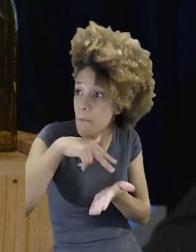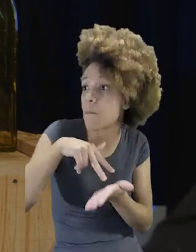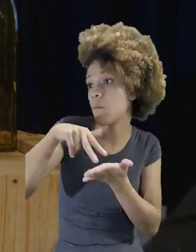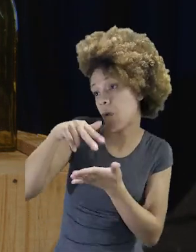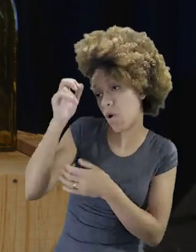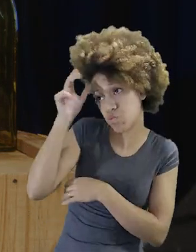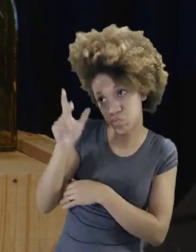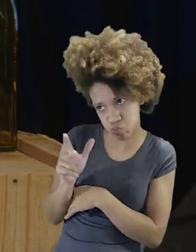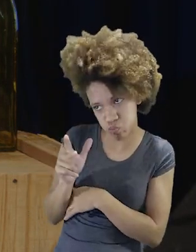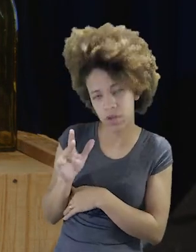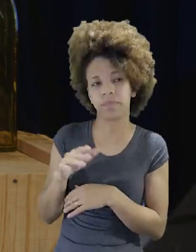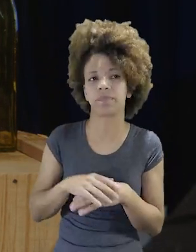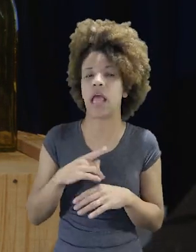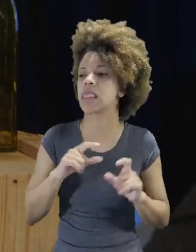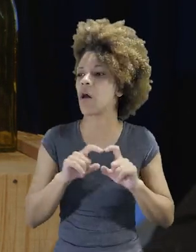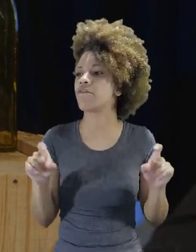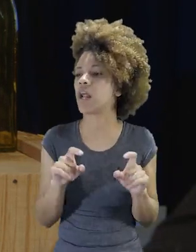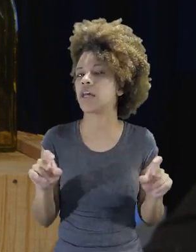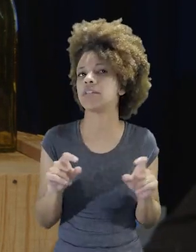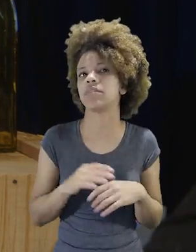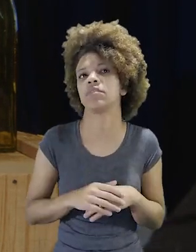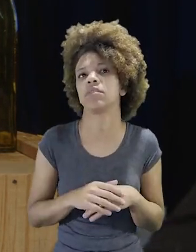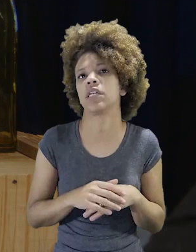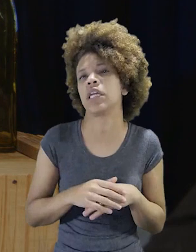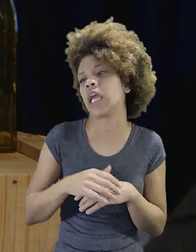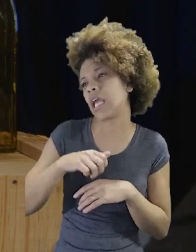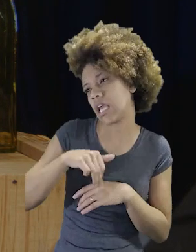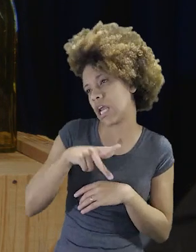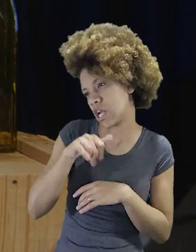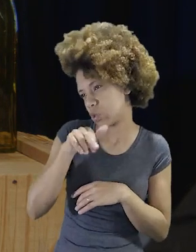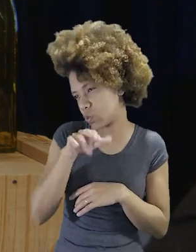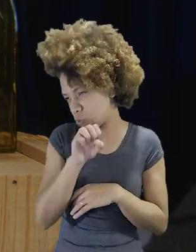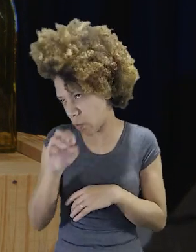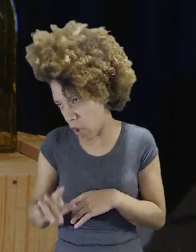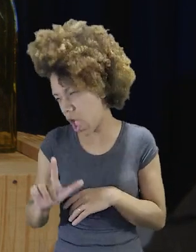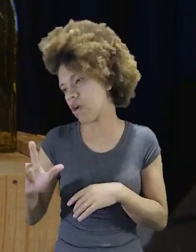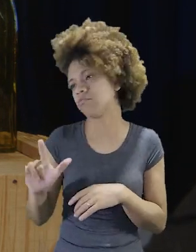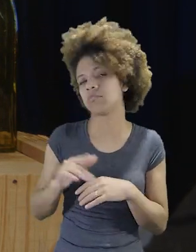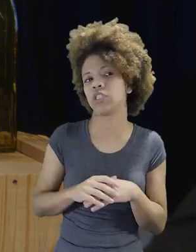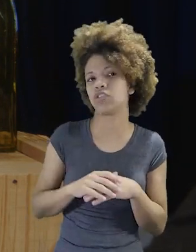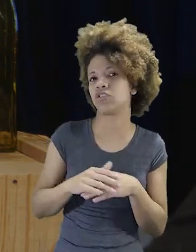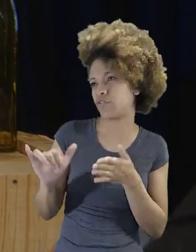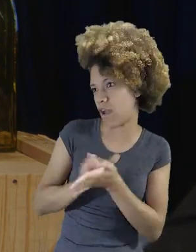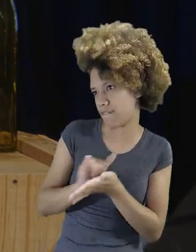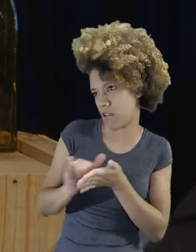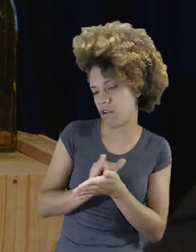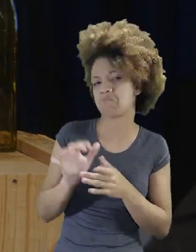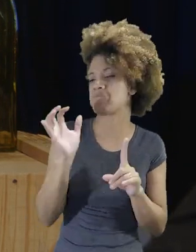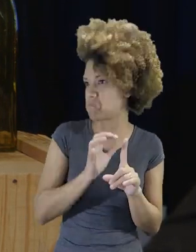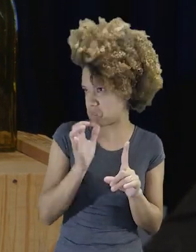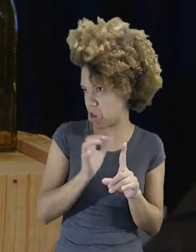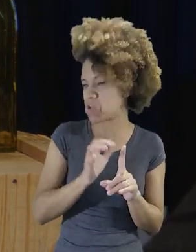que era dos grandes Mcs de Nova York né cara O fluente bastante no jeito de